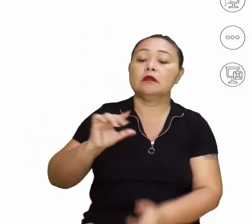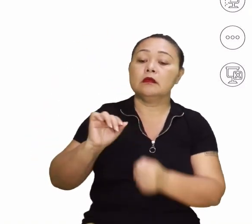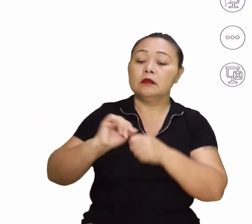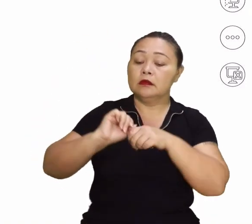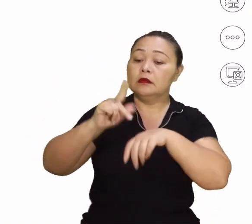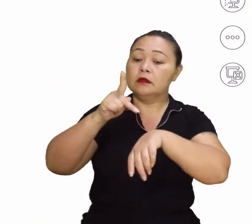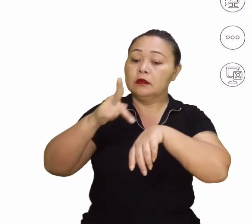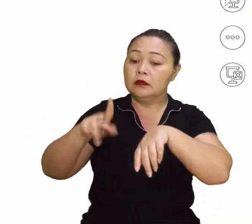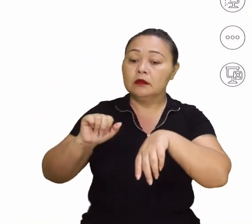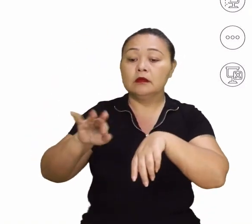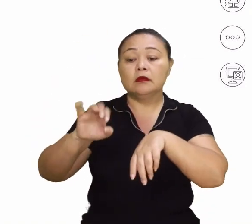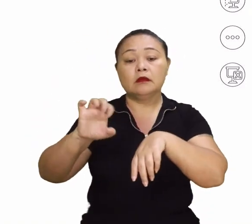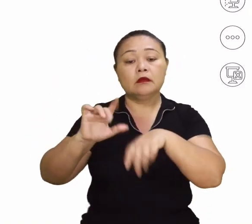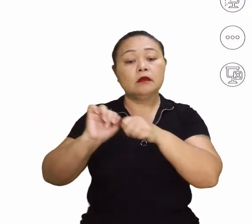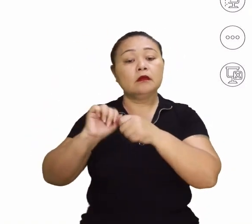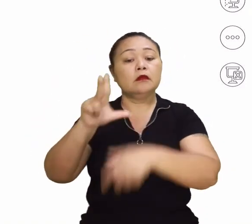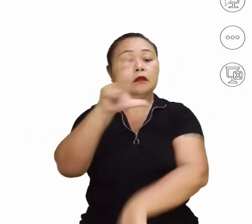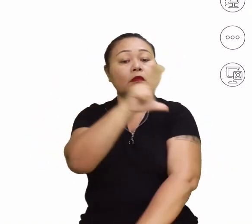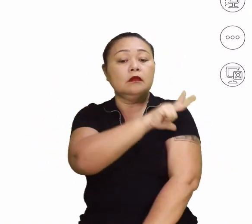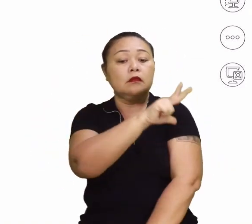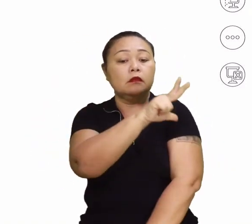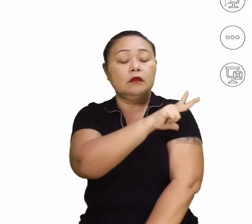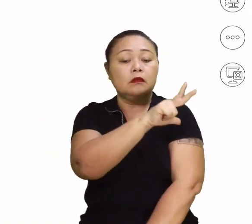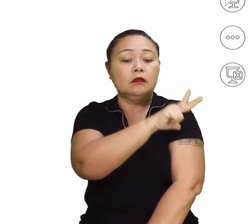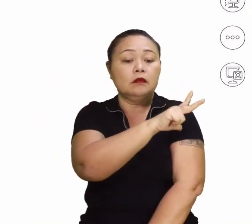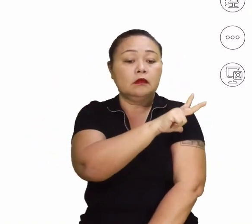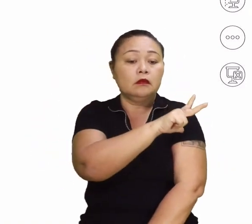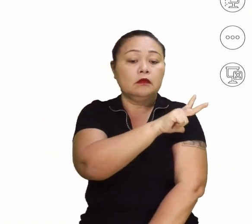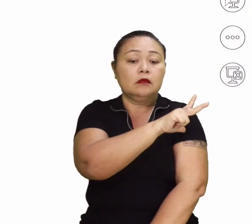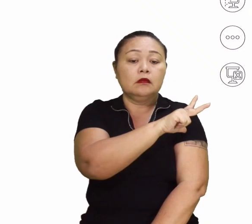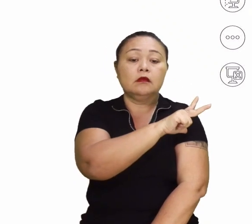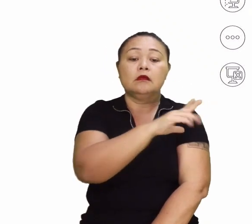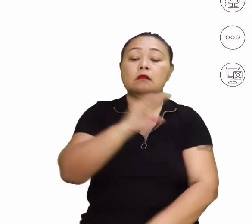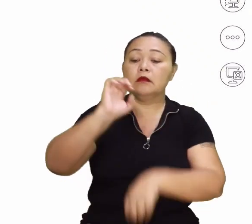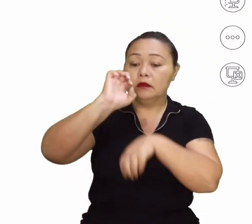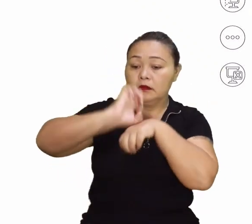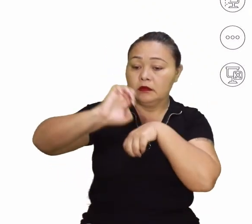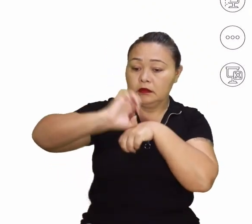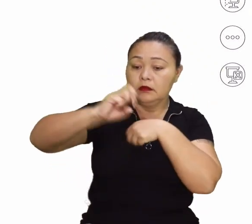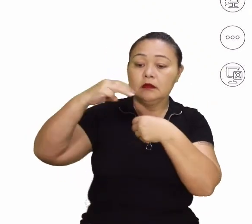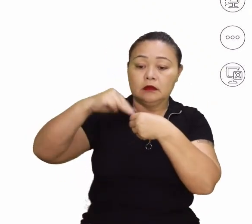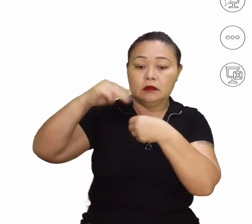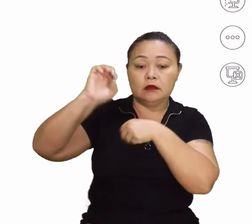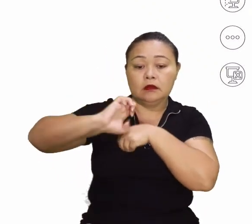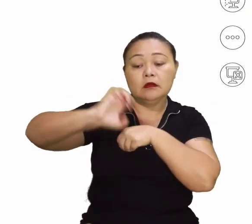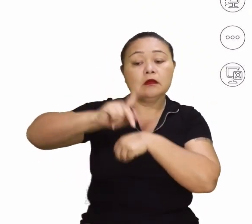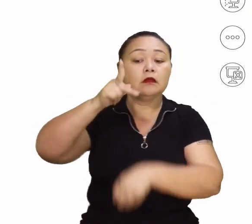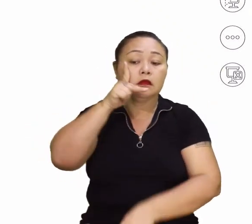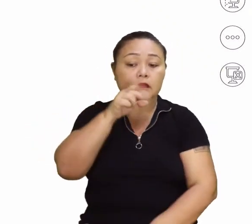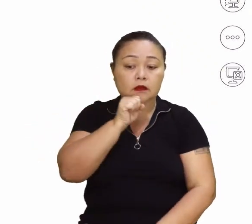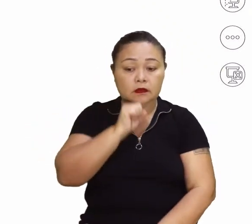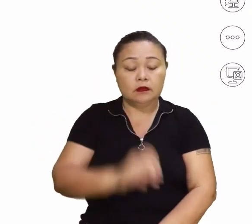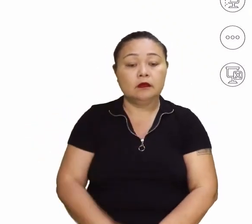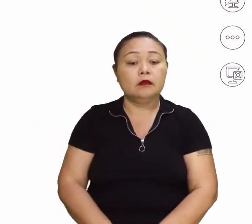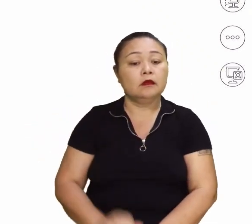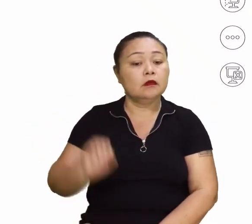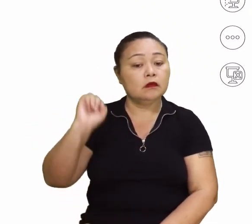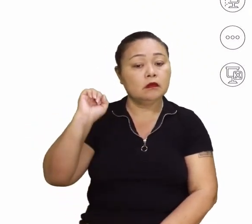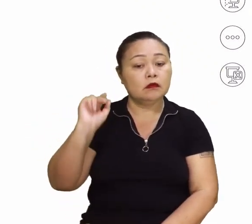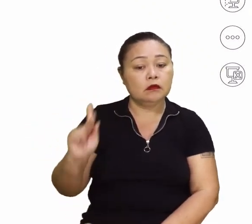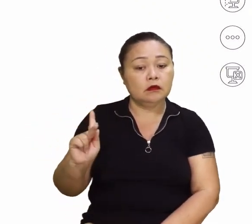Médici, Ji-Paraná, Vilhena, Espigão e Porto Velho,